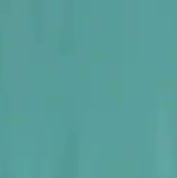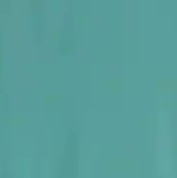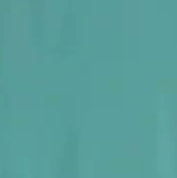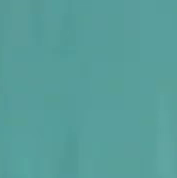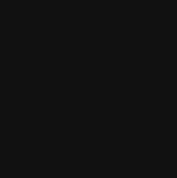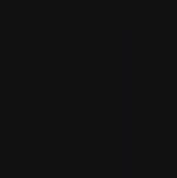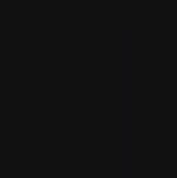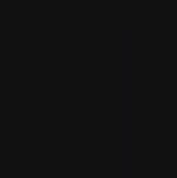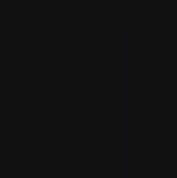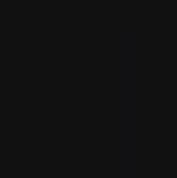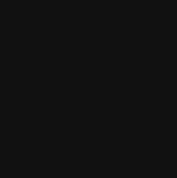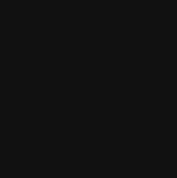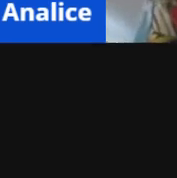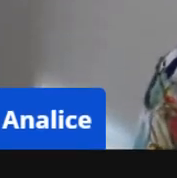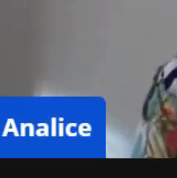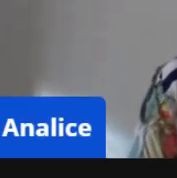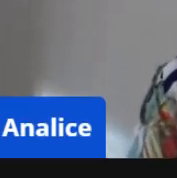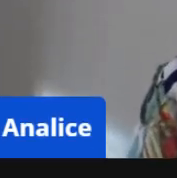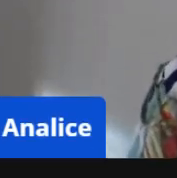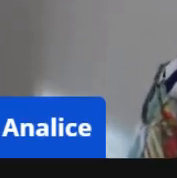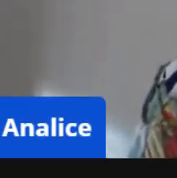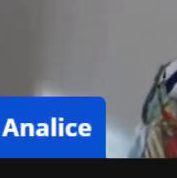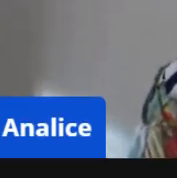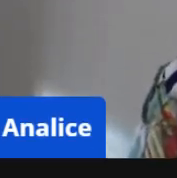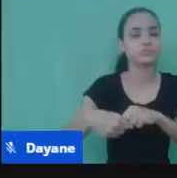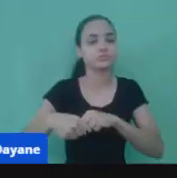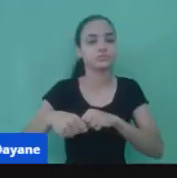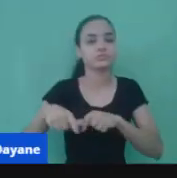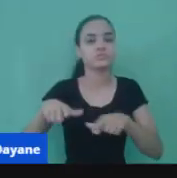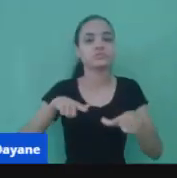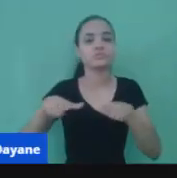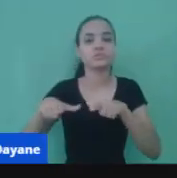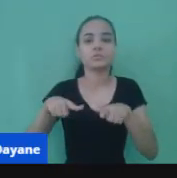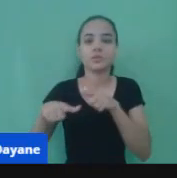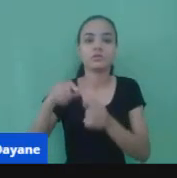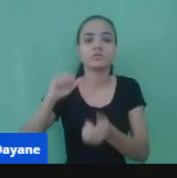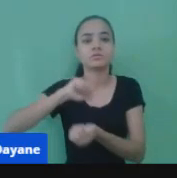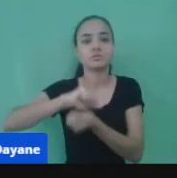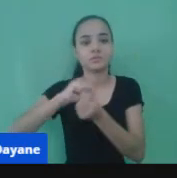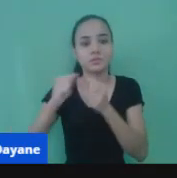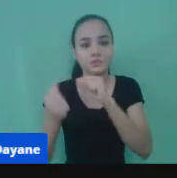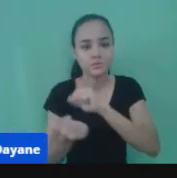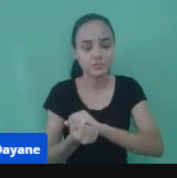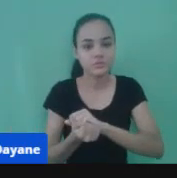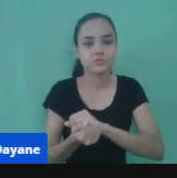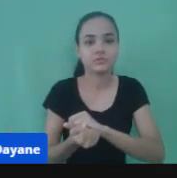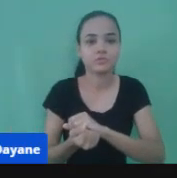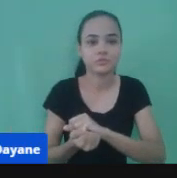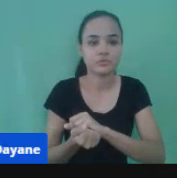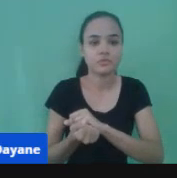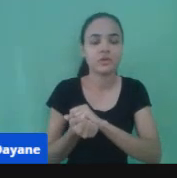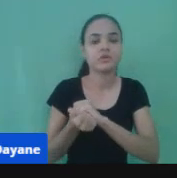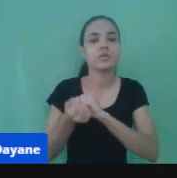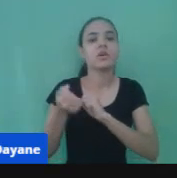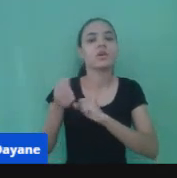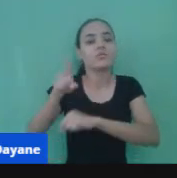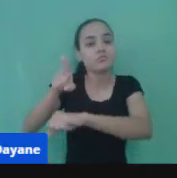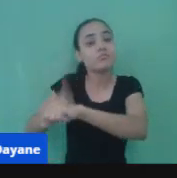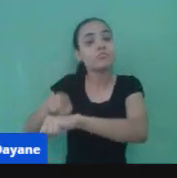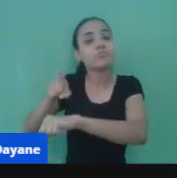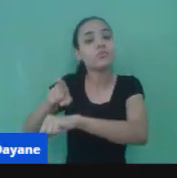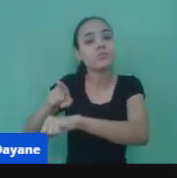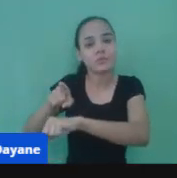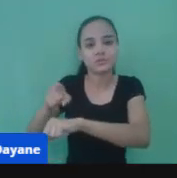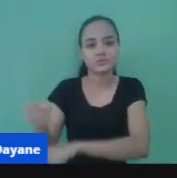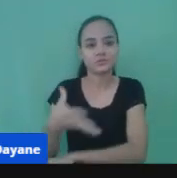gente vai trabalhando dessa forma, se adaptando aí, né, a esse novo momento. Então, a